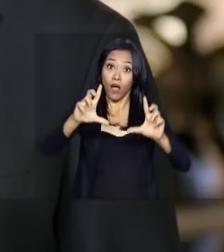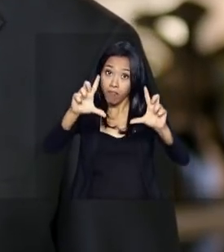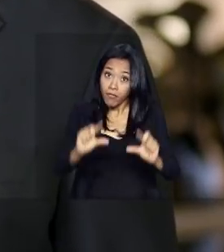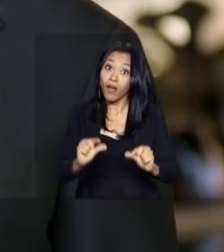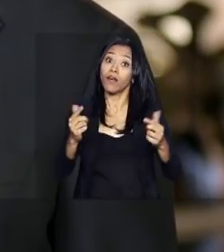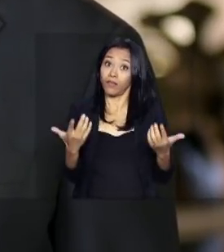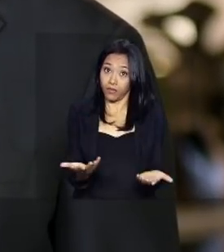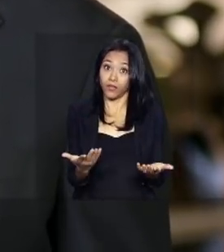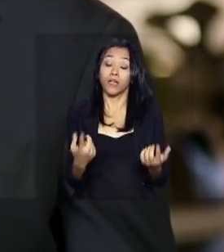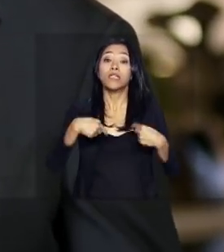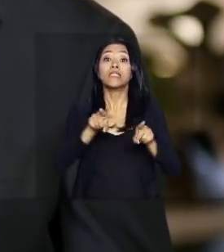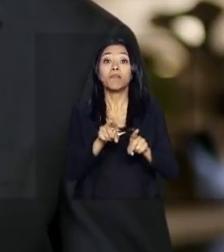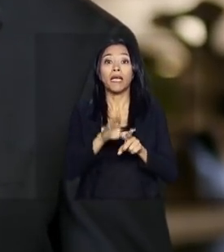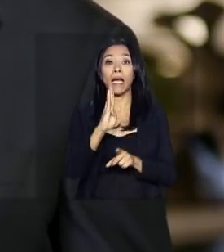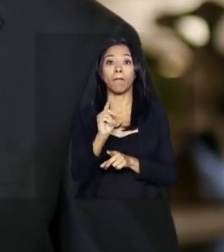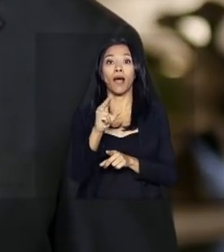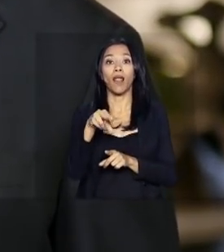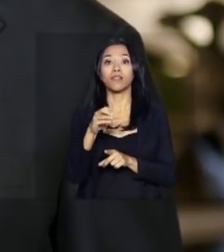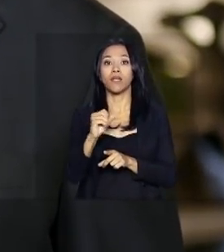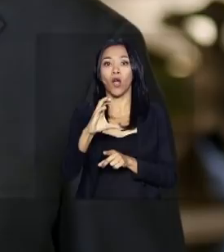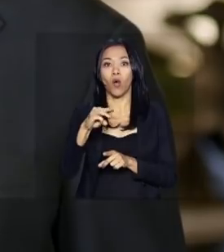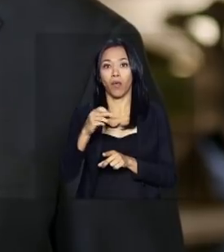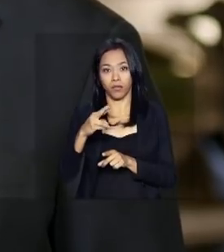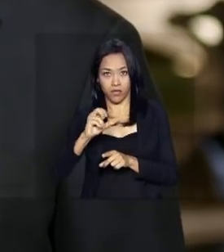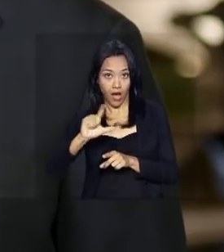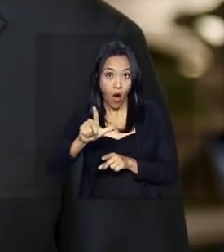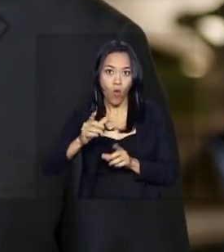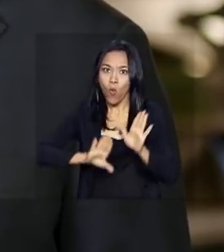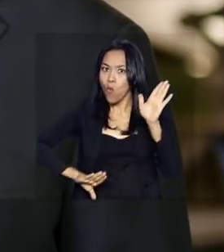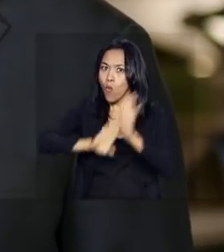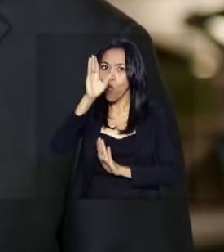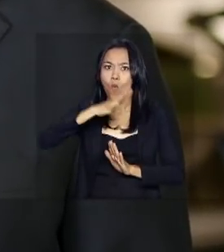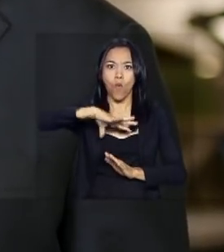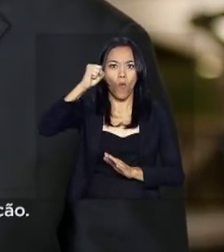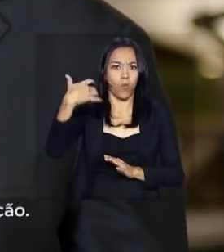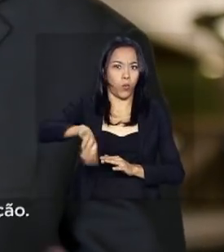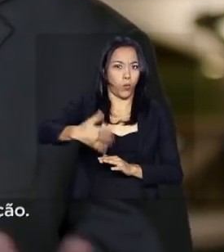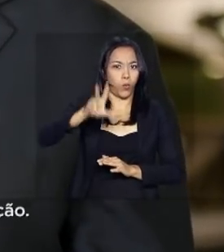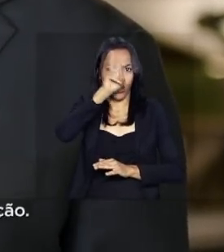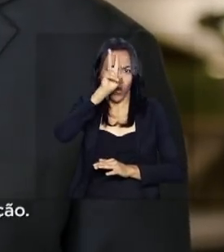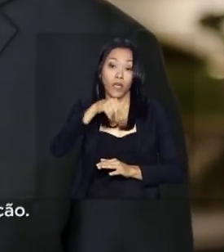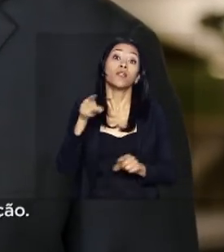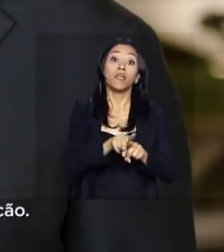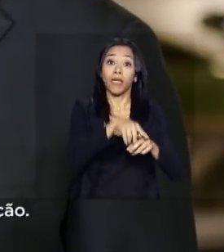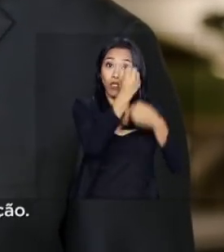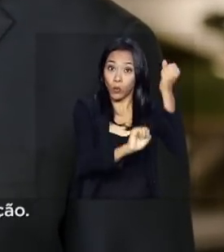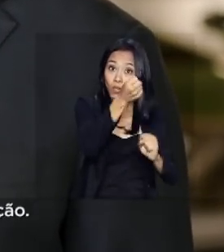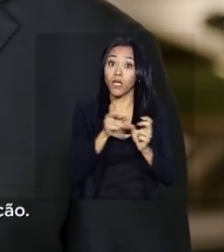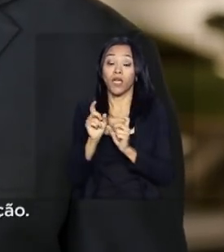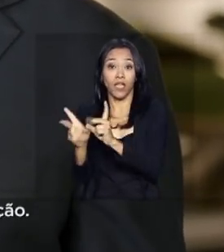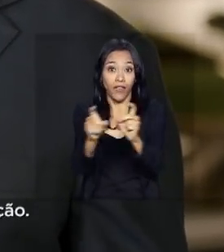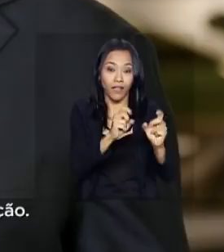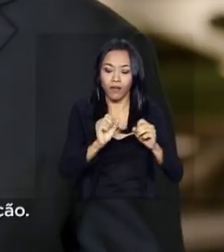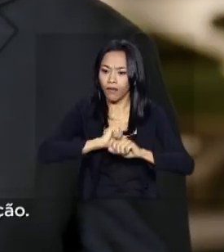do peso na balança comercial atingiu um superávit histórico a indústria e comércio dão sinais